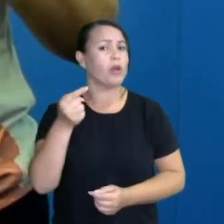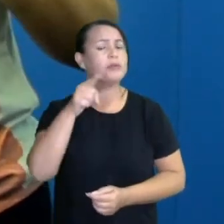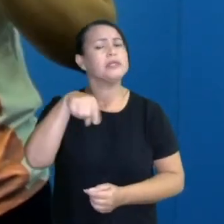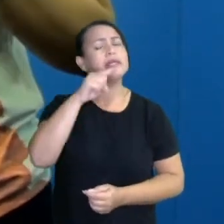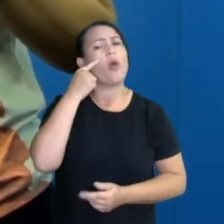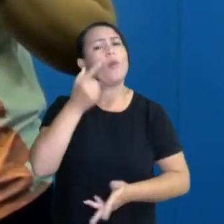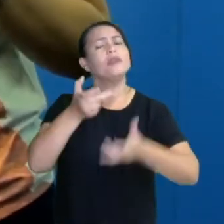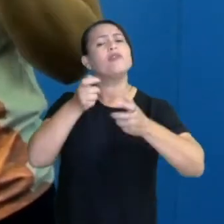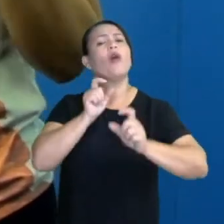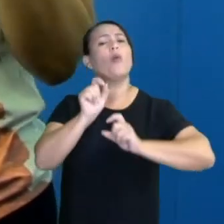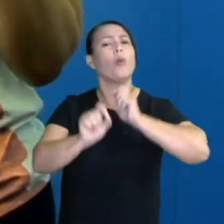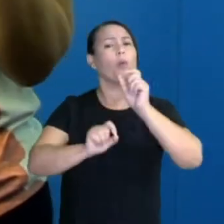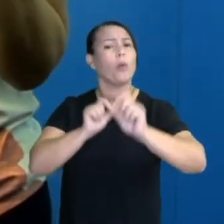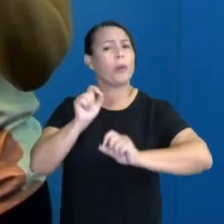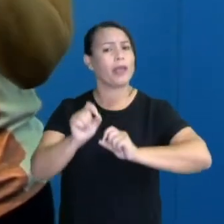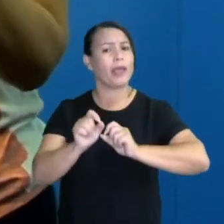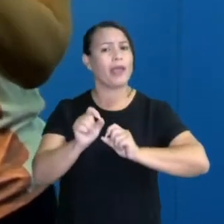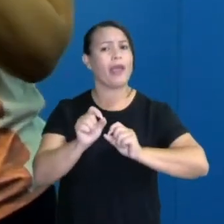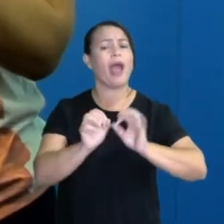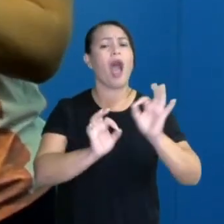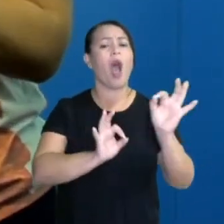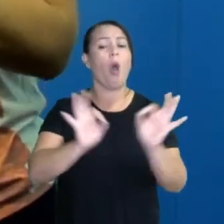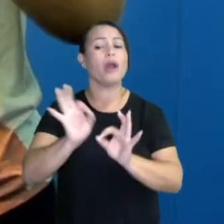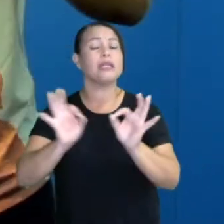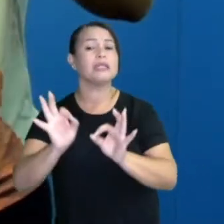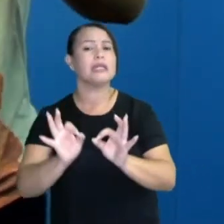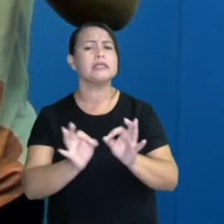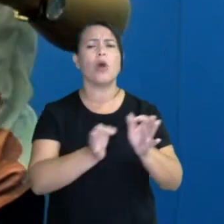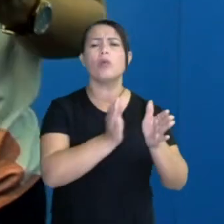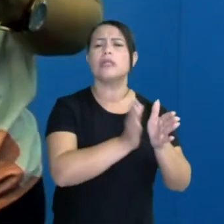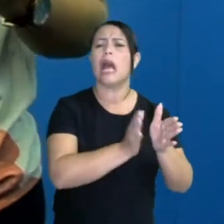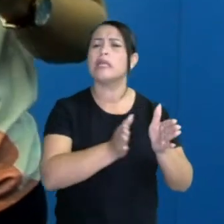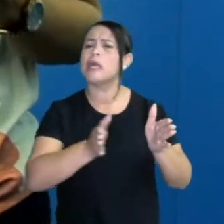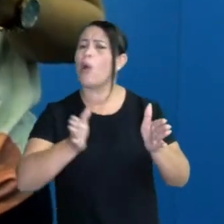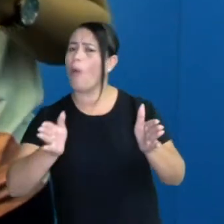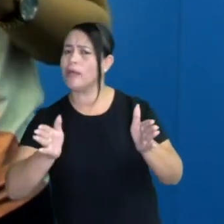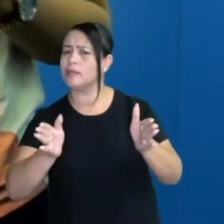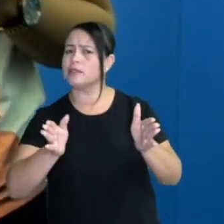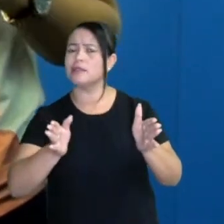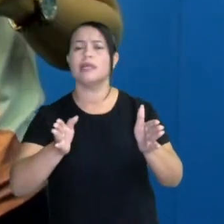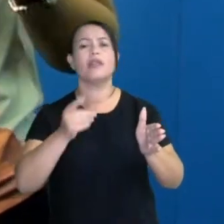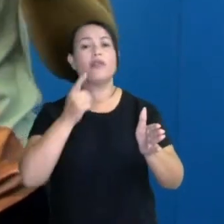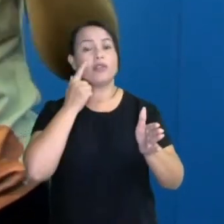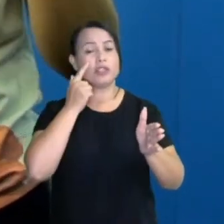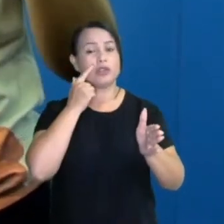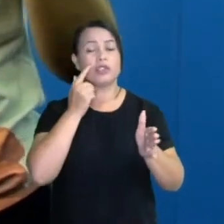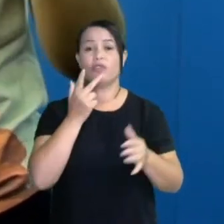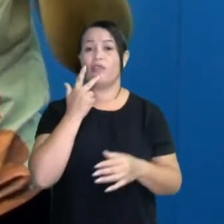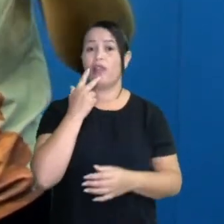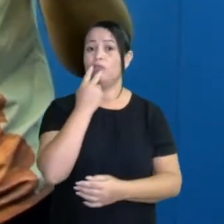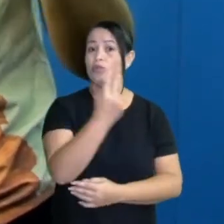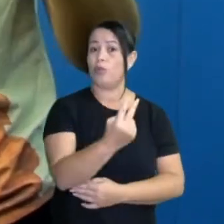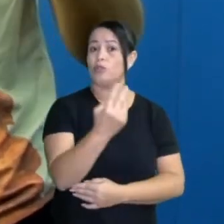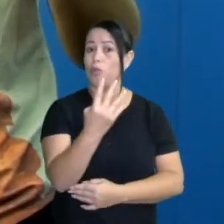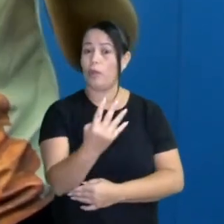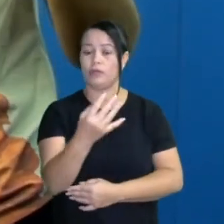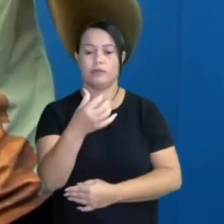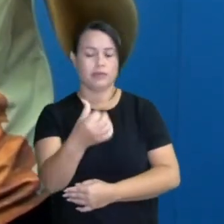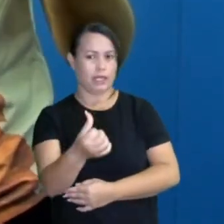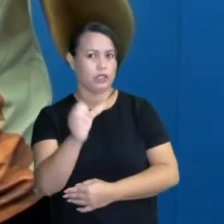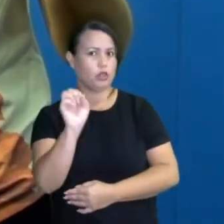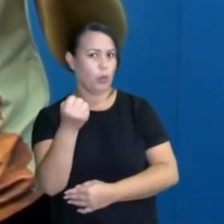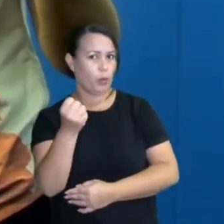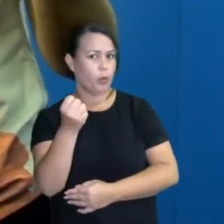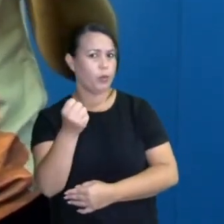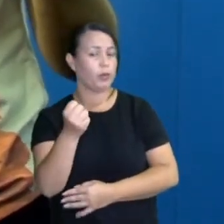tem que observar o seguinte, a ordem dessa sequência. Que sequência é essa? Né? Então, se eu estou falando 2, 4,